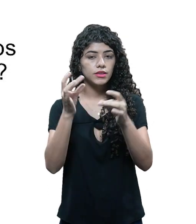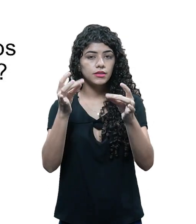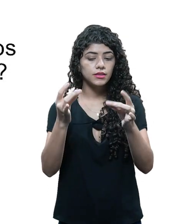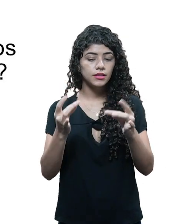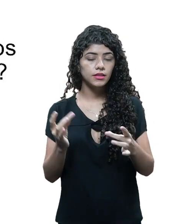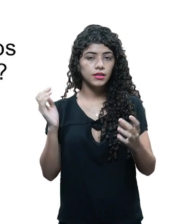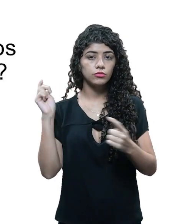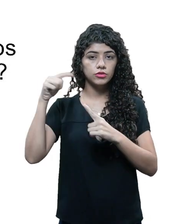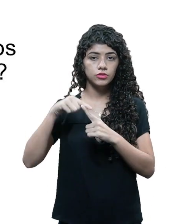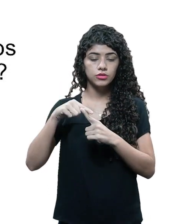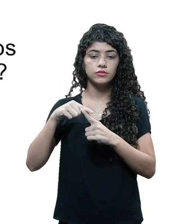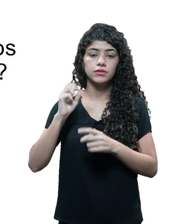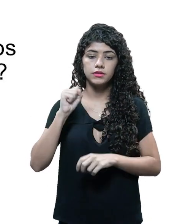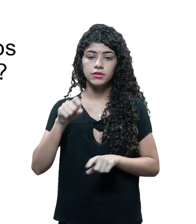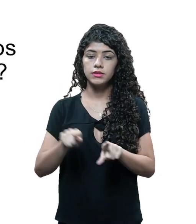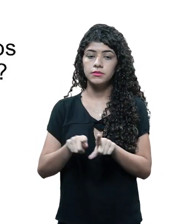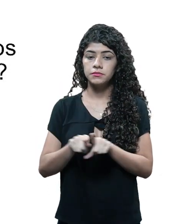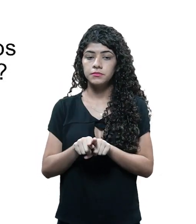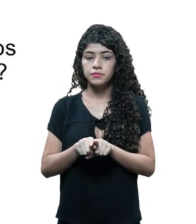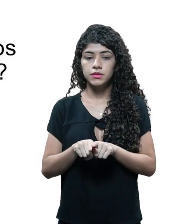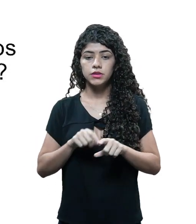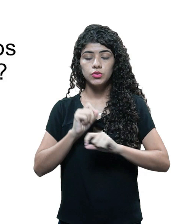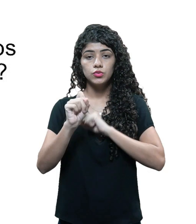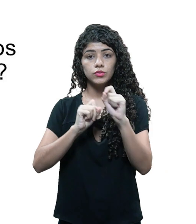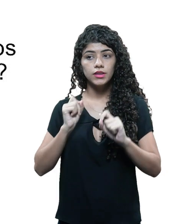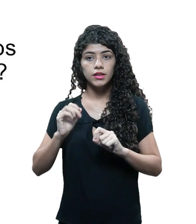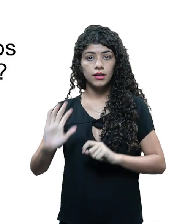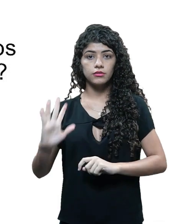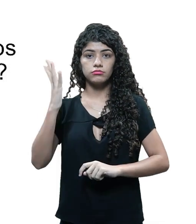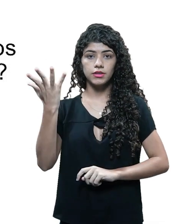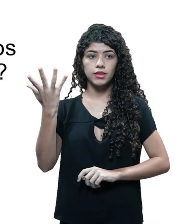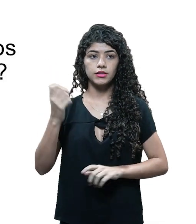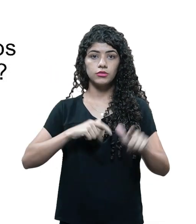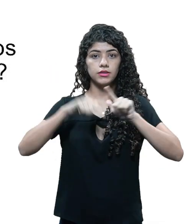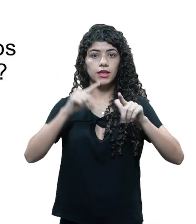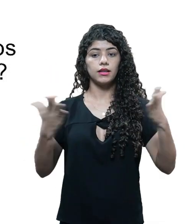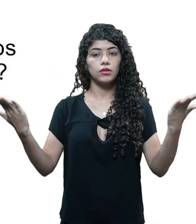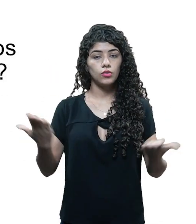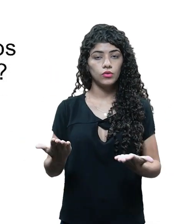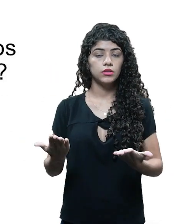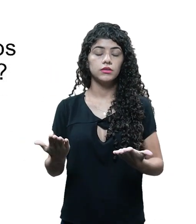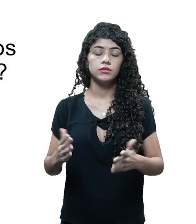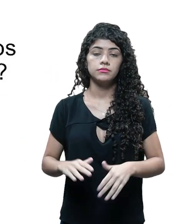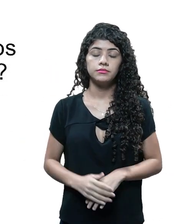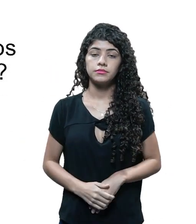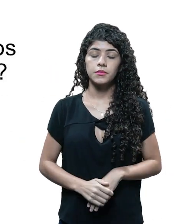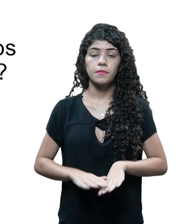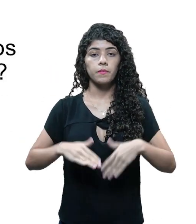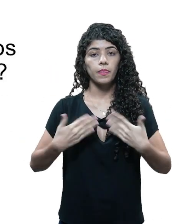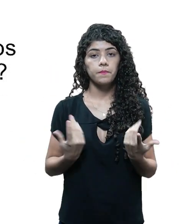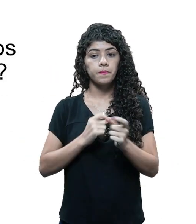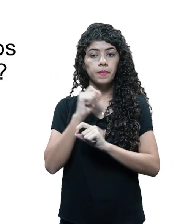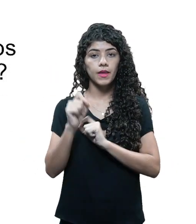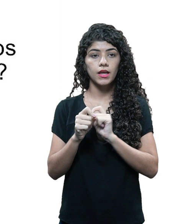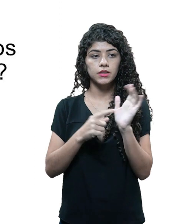escrita descritiva, bem objetiva. Então, é o tempo presente, é o que acontece na tela agora.